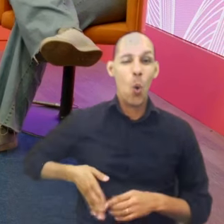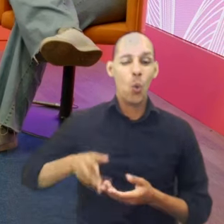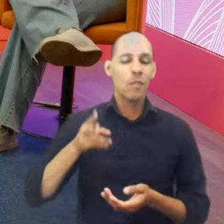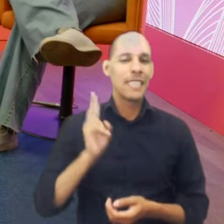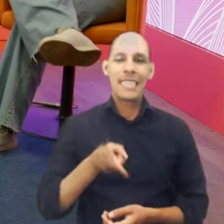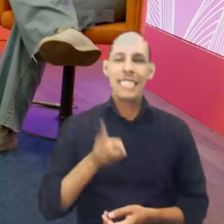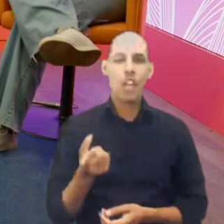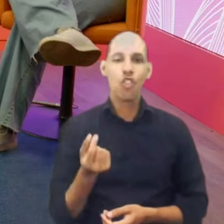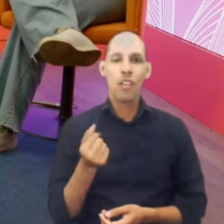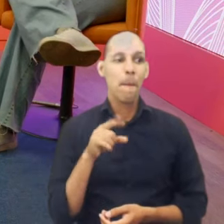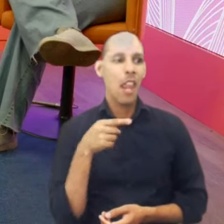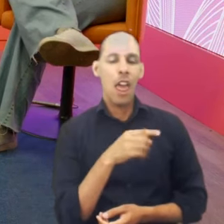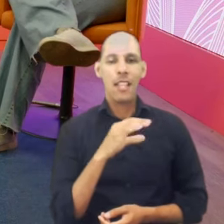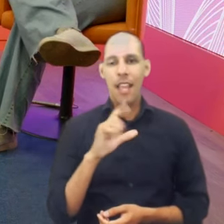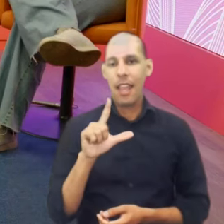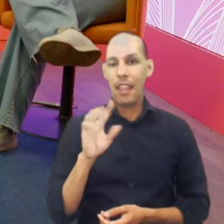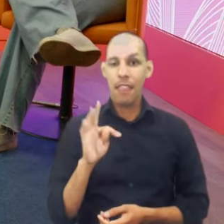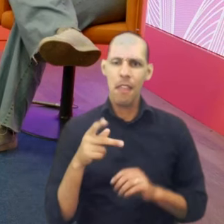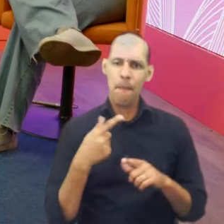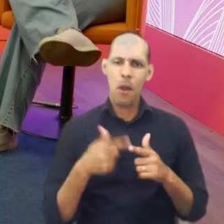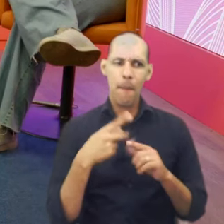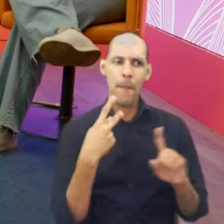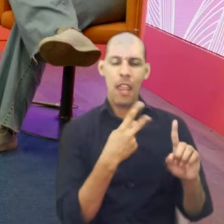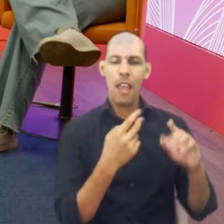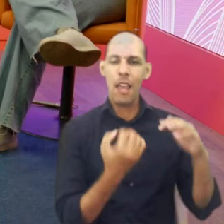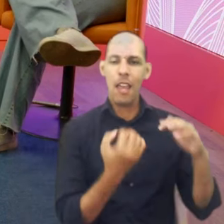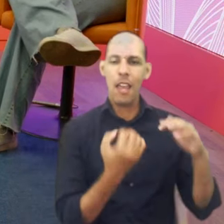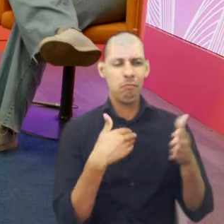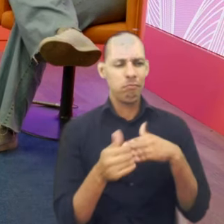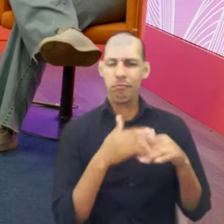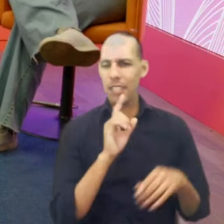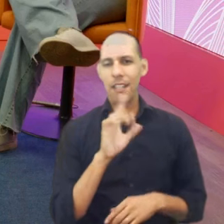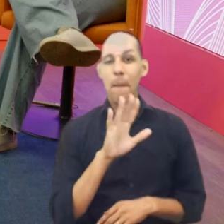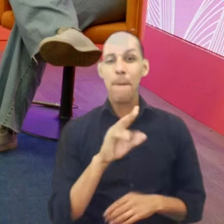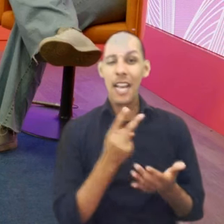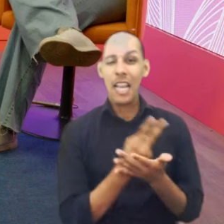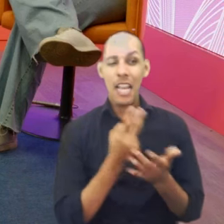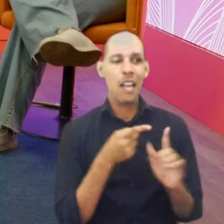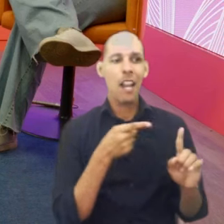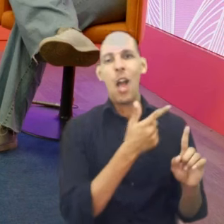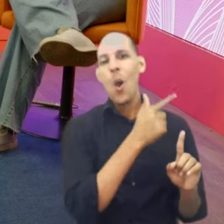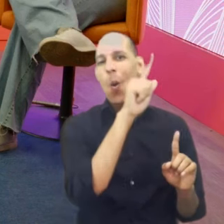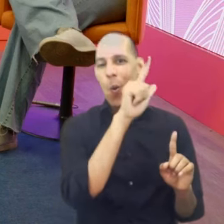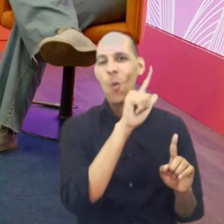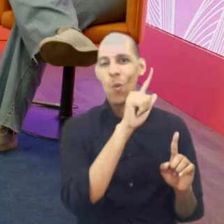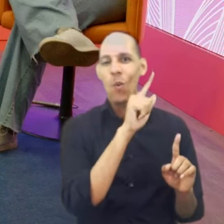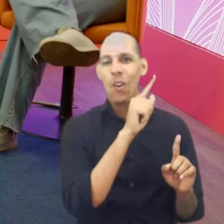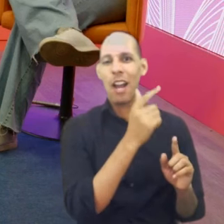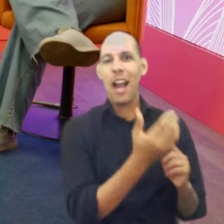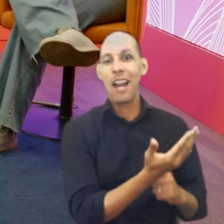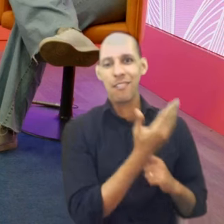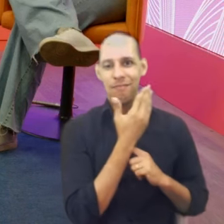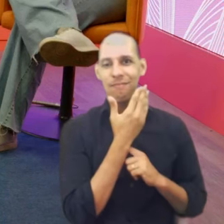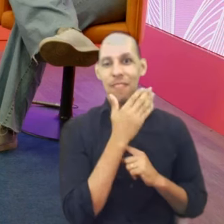CLT, errou, é da empresa, né? Não que a gente... sai errando a torta direita, mas sim, errou, tem alguém que tá segurando